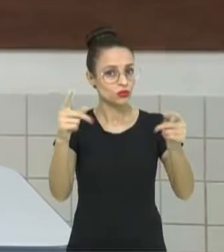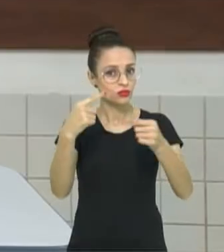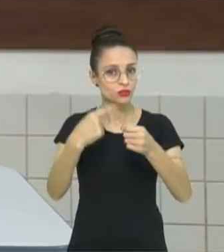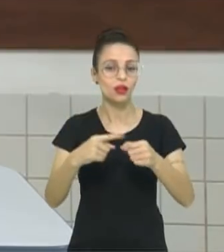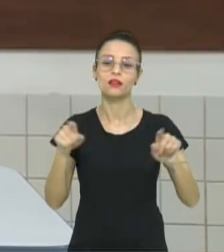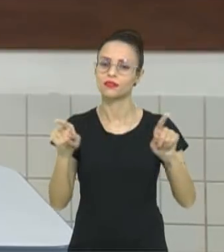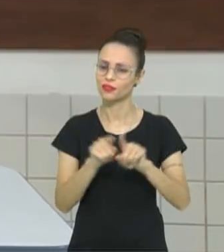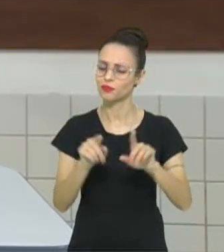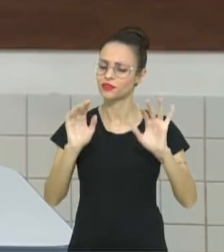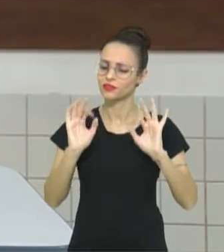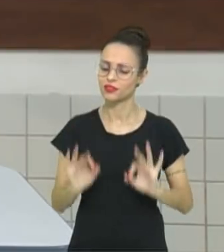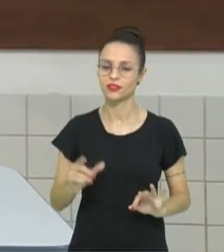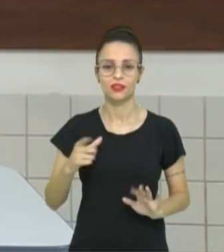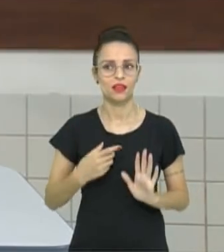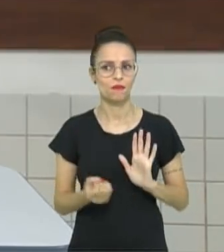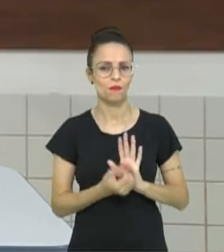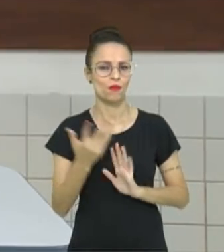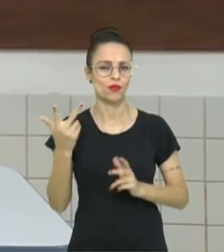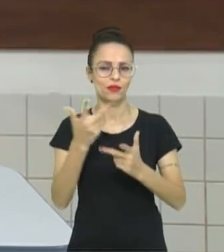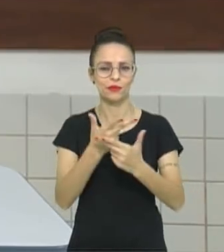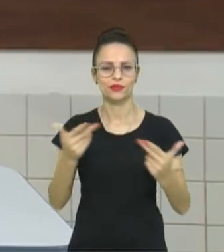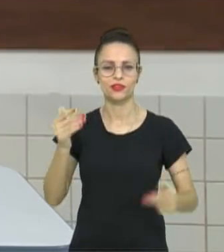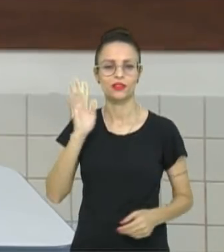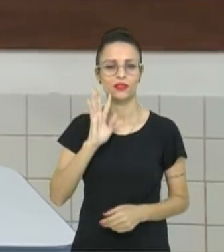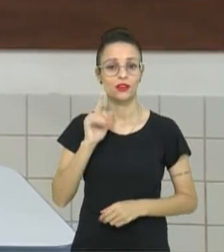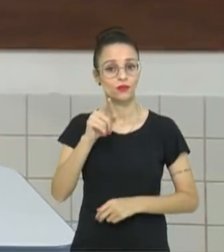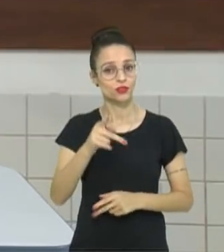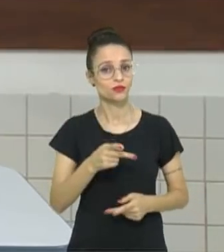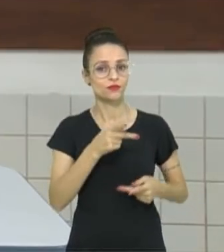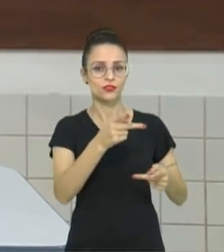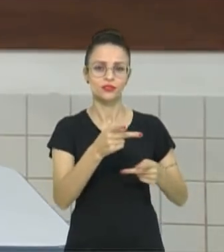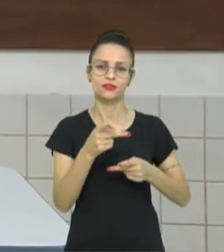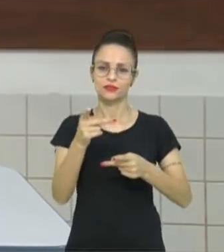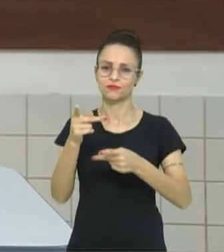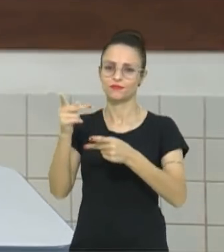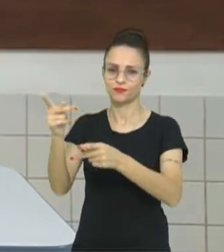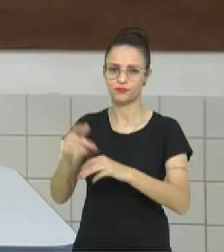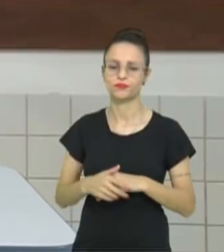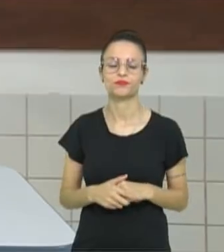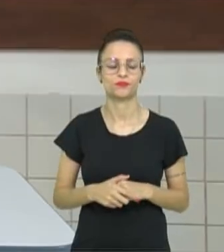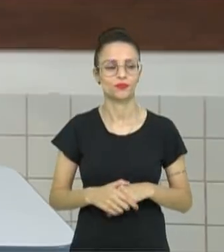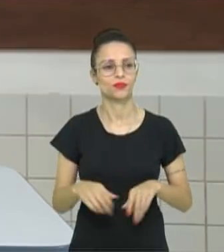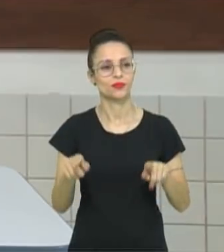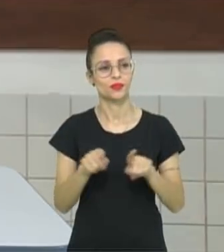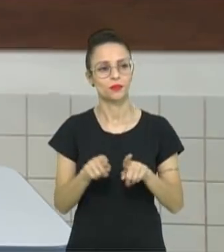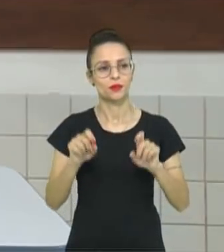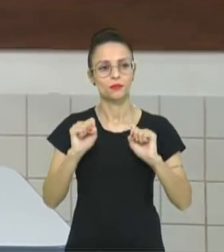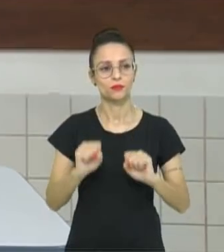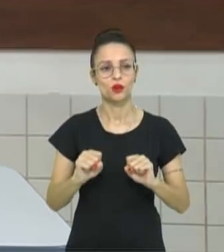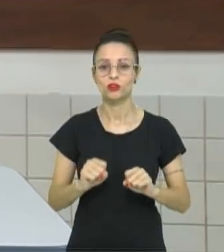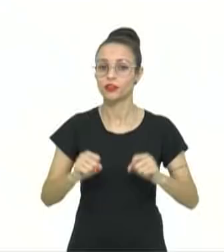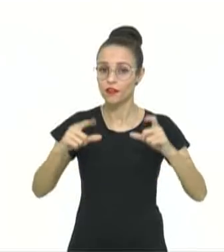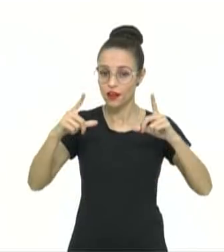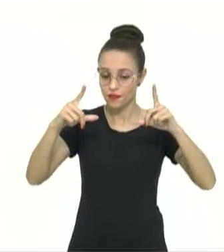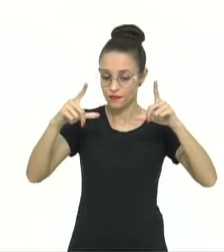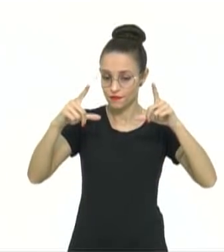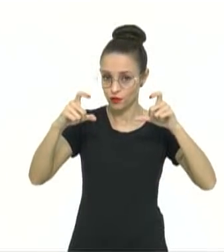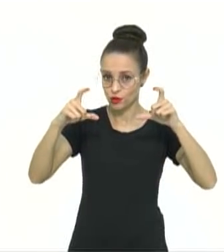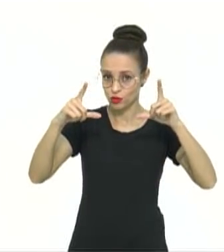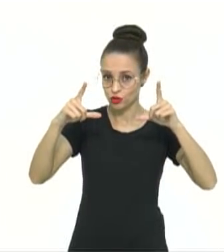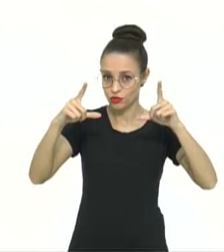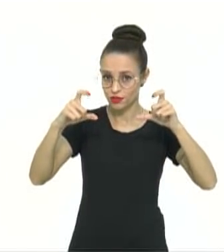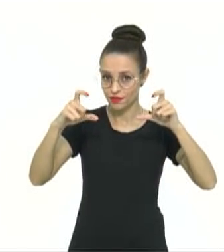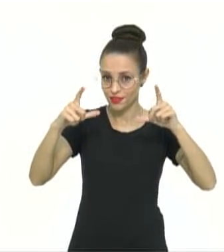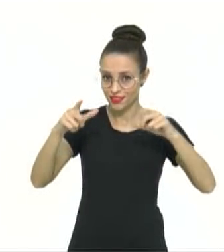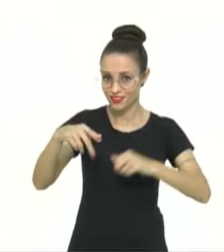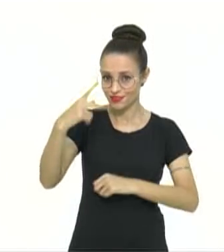que tem muitas coisas legais para você visitar, né? Então, você pode fotografar, né,